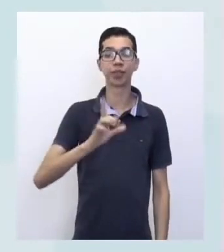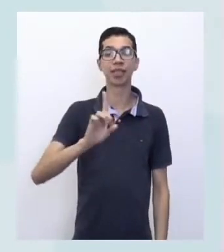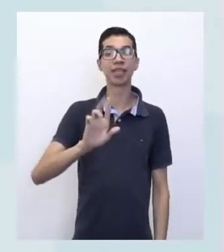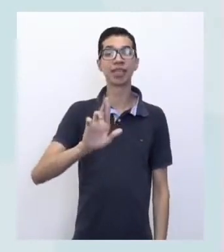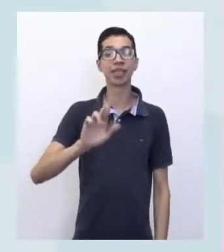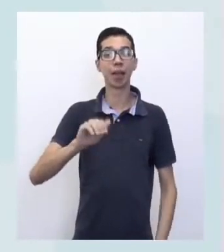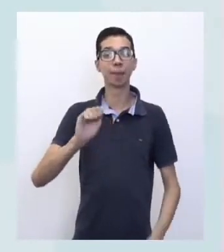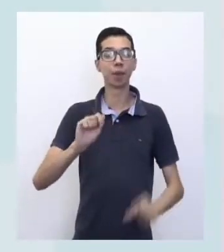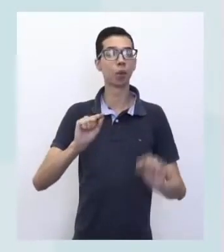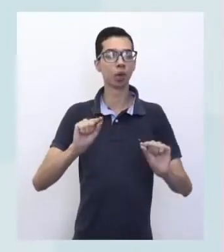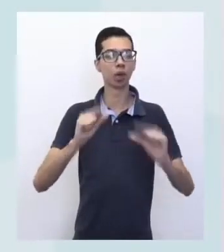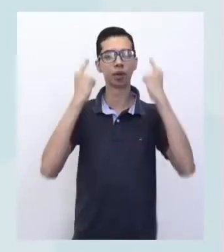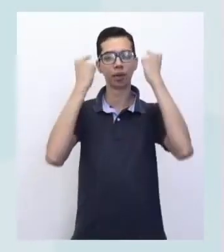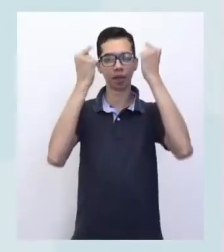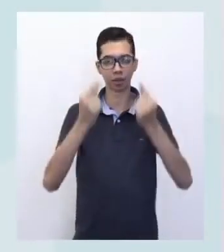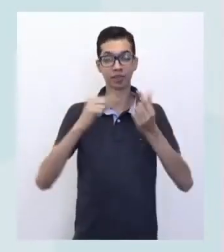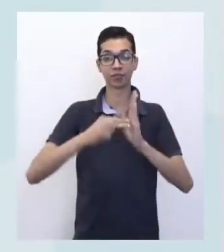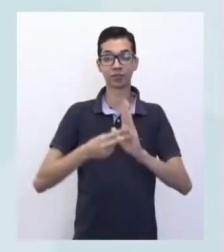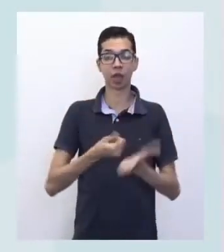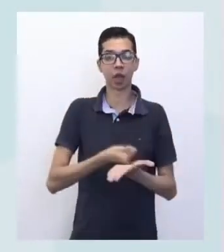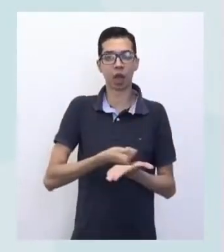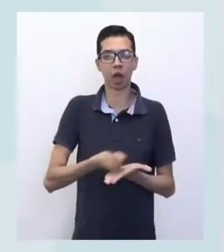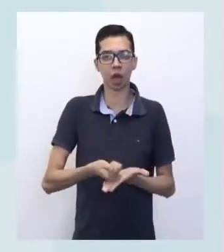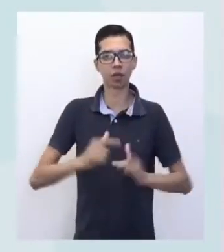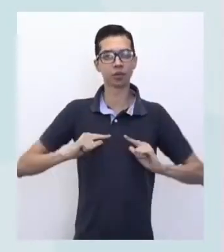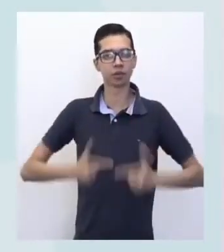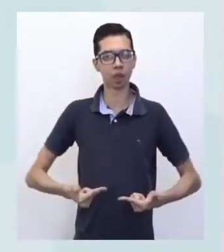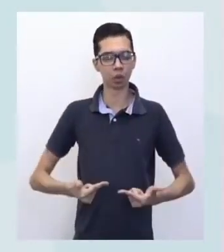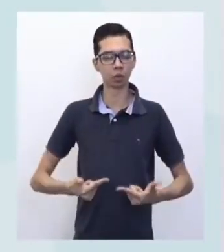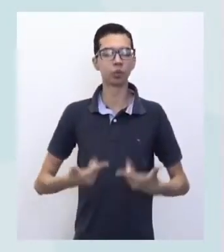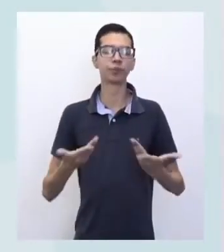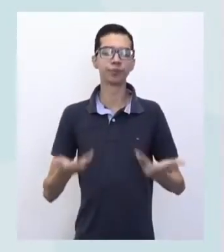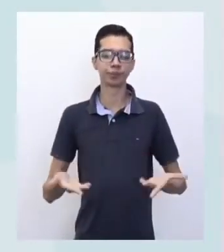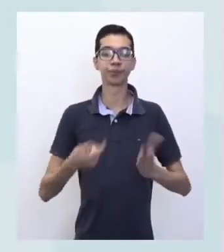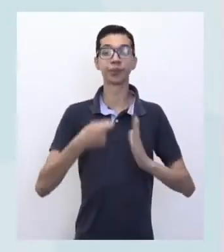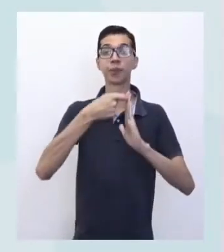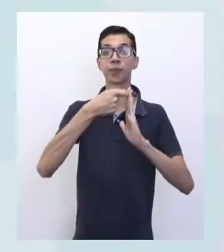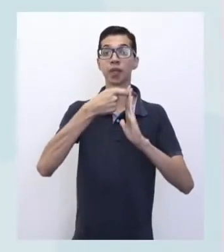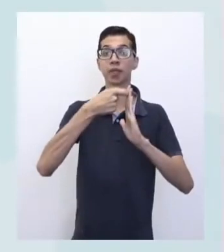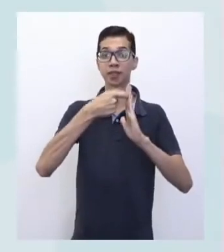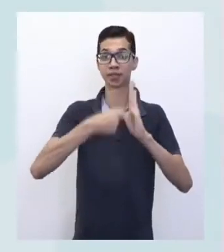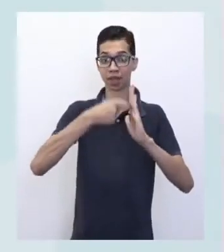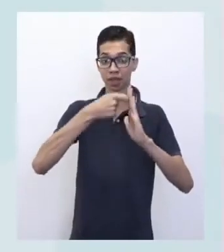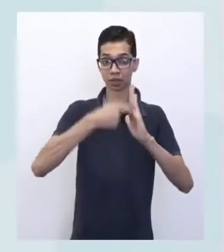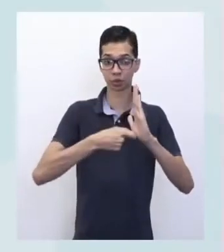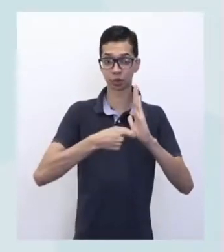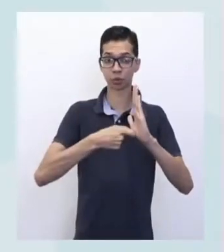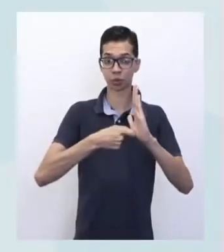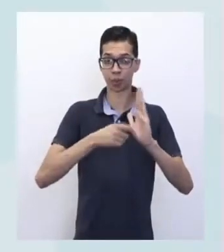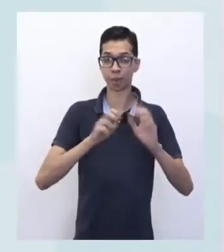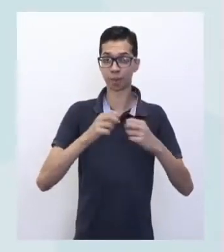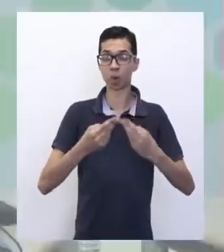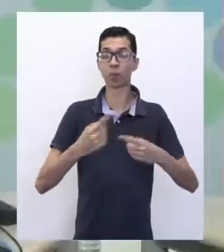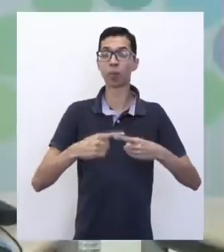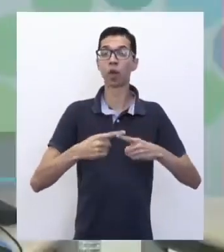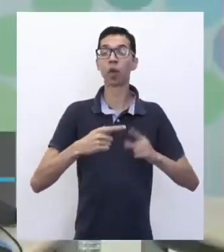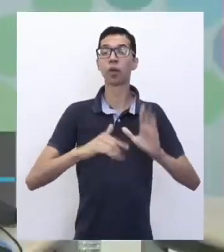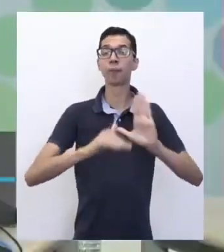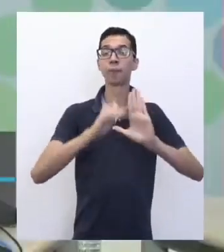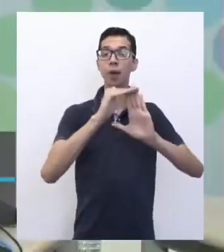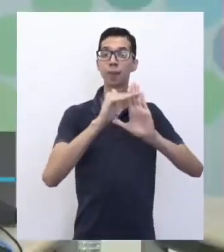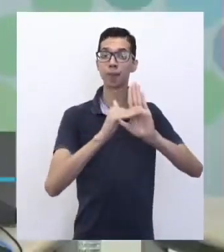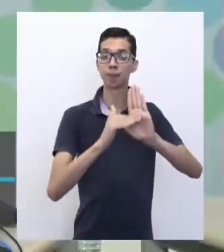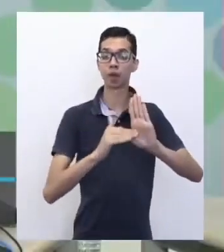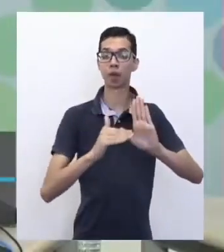grego e significa ação. Assim, o texto dramatúrgico é aquele que é escrito para representar a ação. Então, turma, não necessariamente é